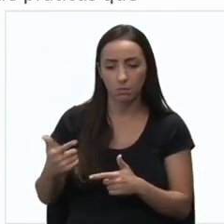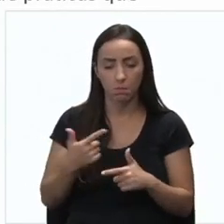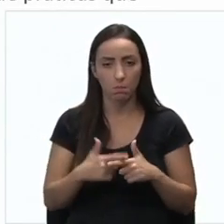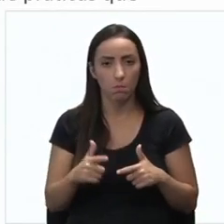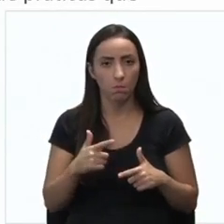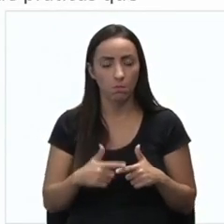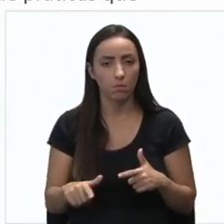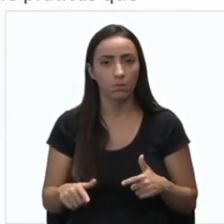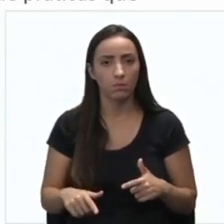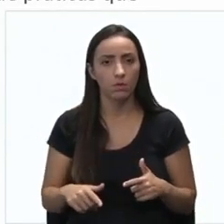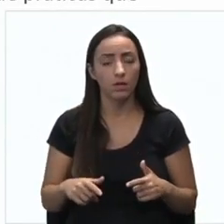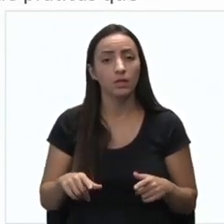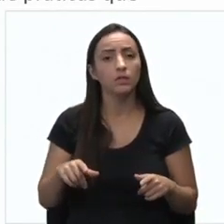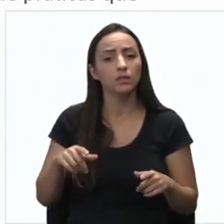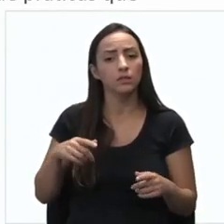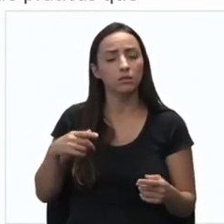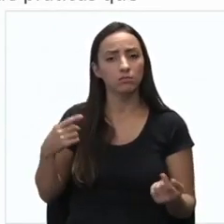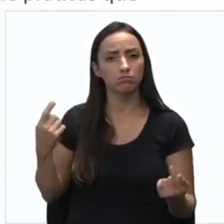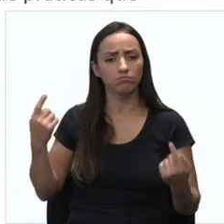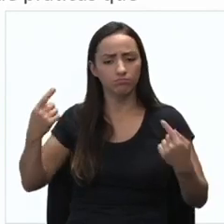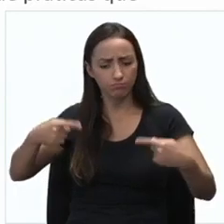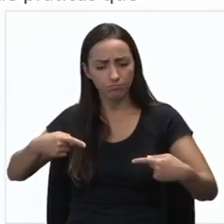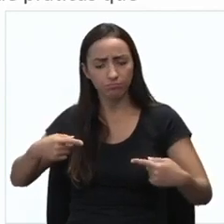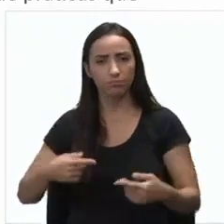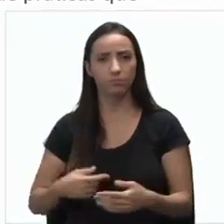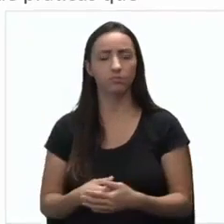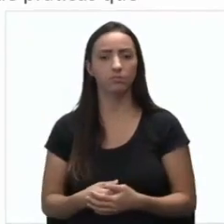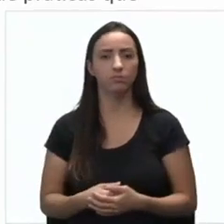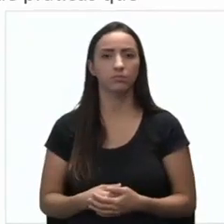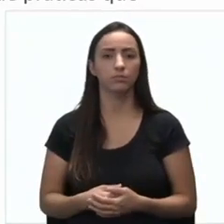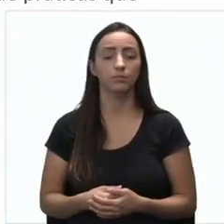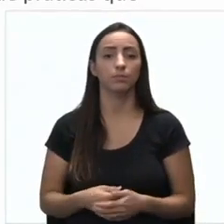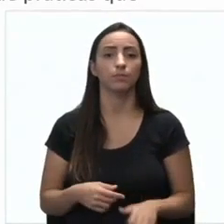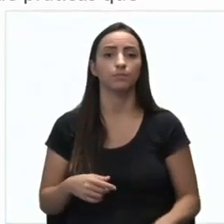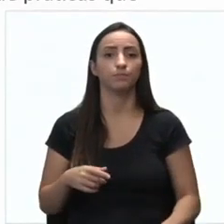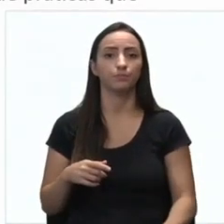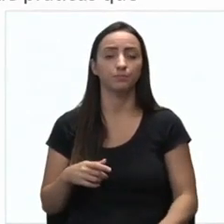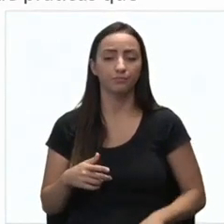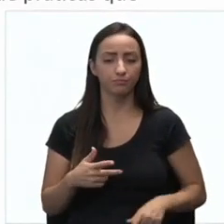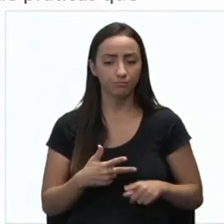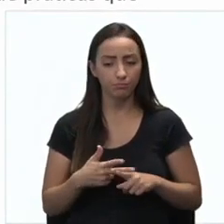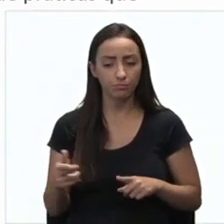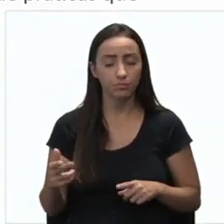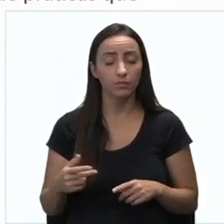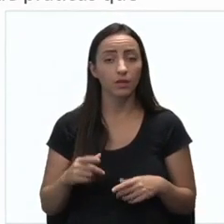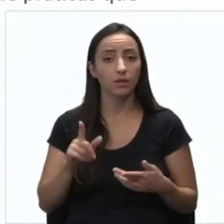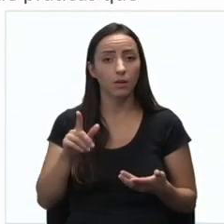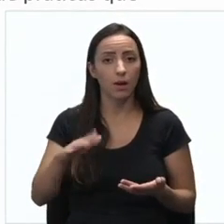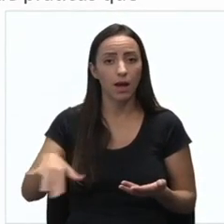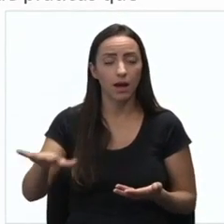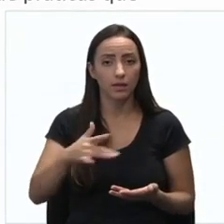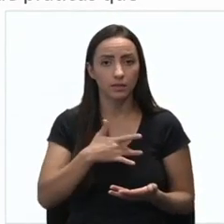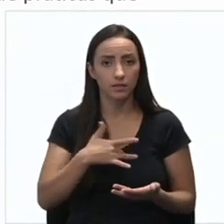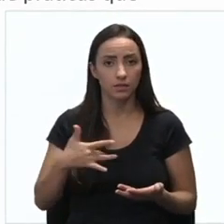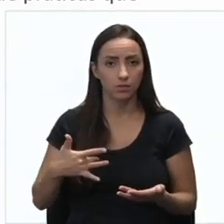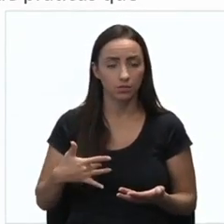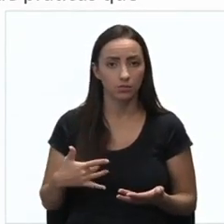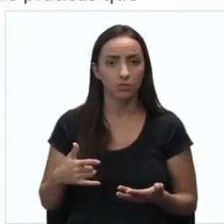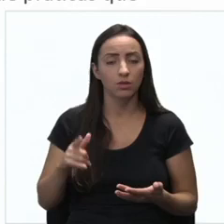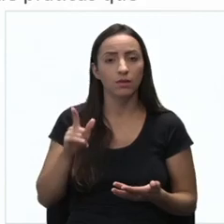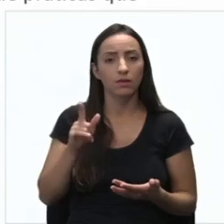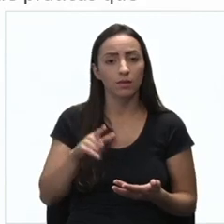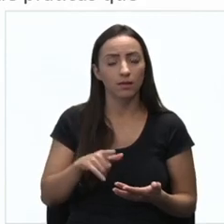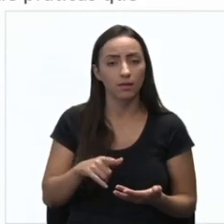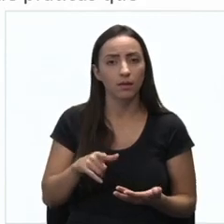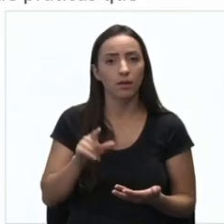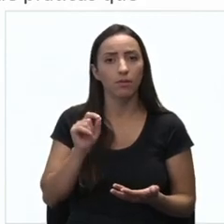problemas e enfrentá-los, certo? Então, é uma área aí da saúde que é